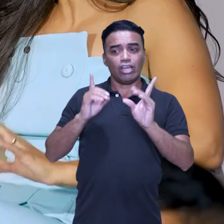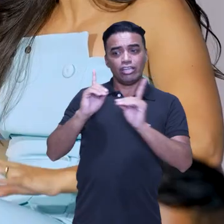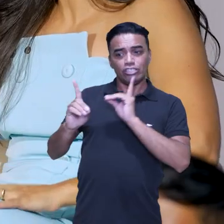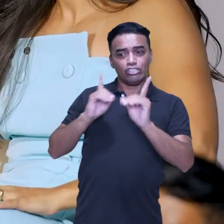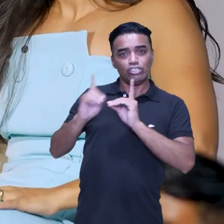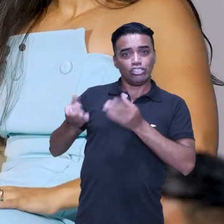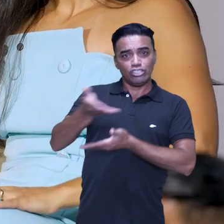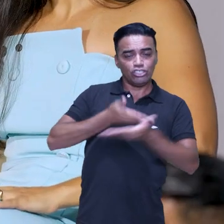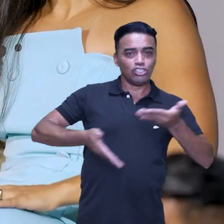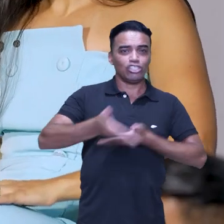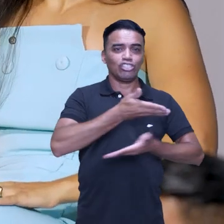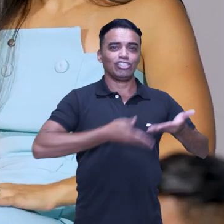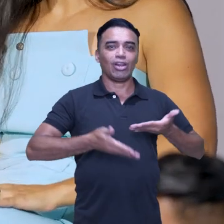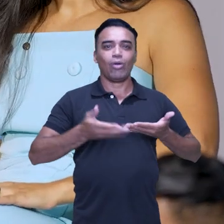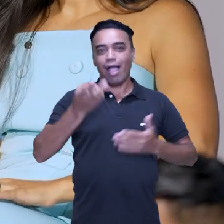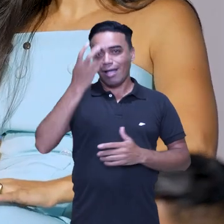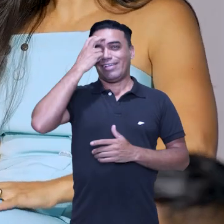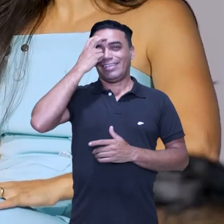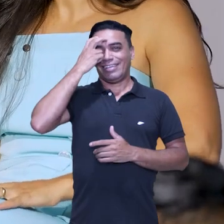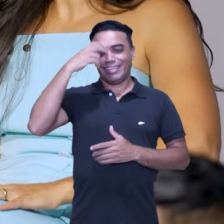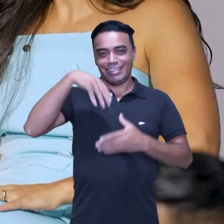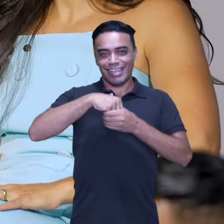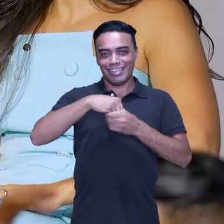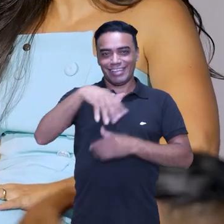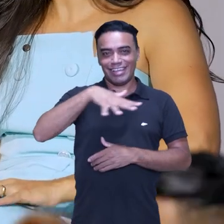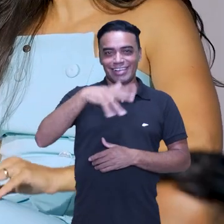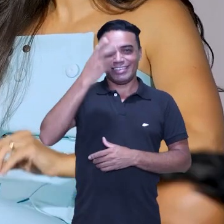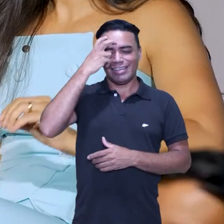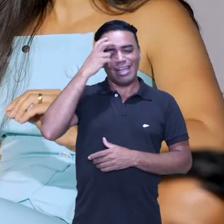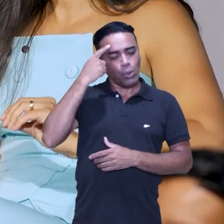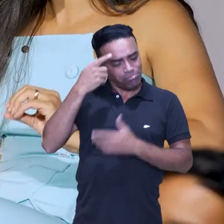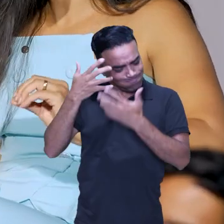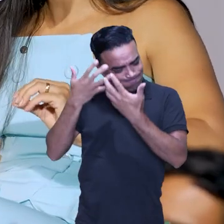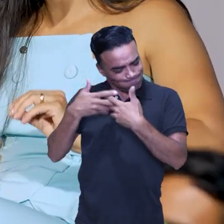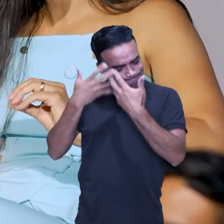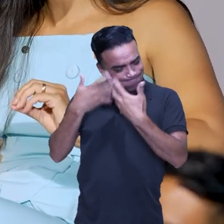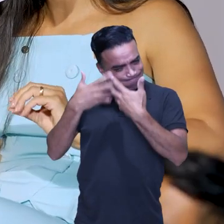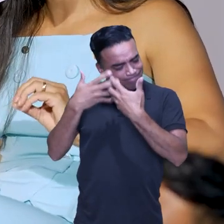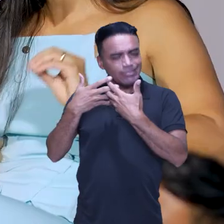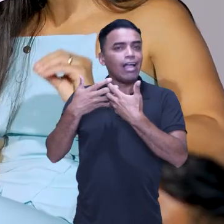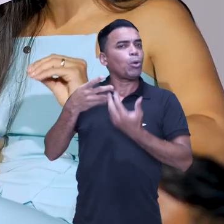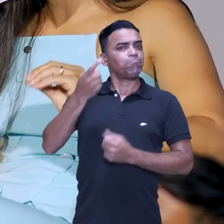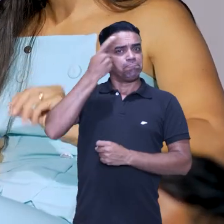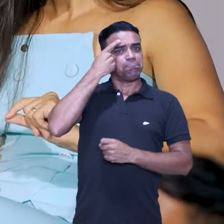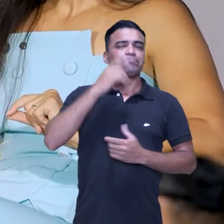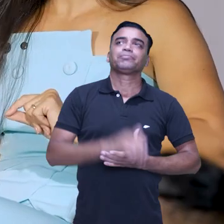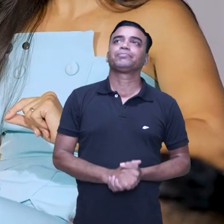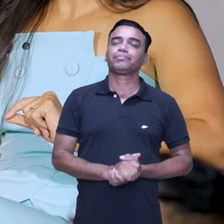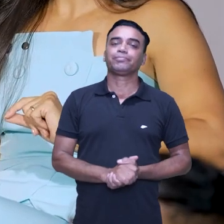a cultura. E eu fiquei refletindo e pensei o seguinte, que o